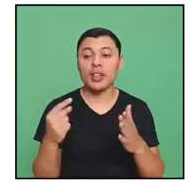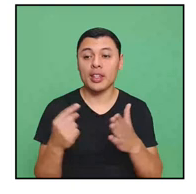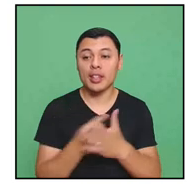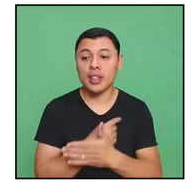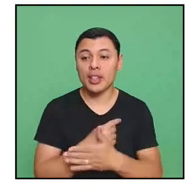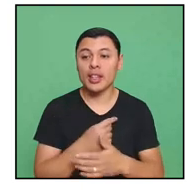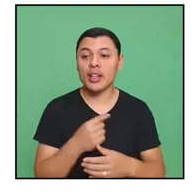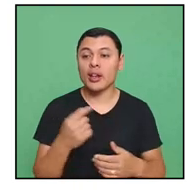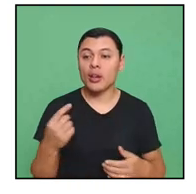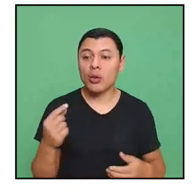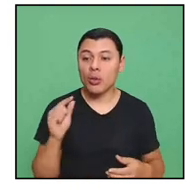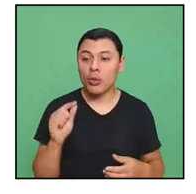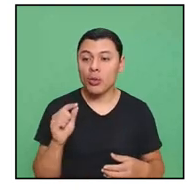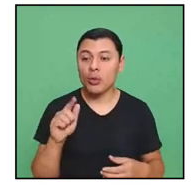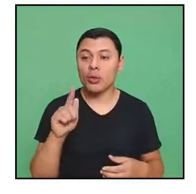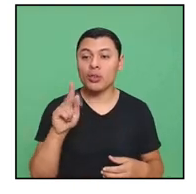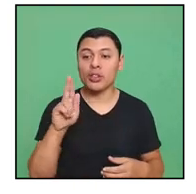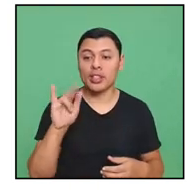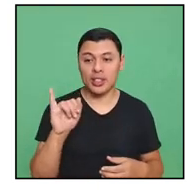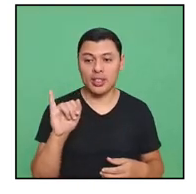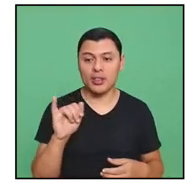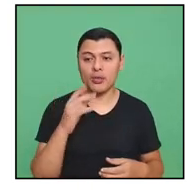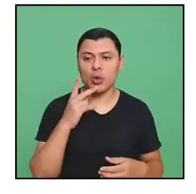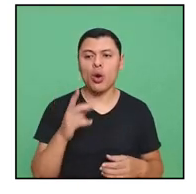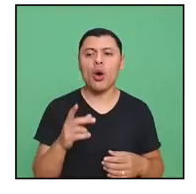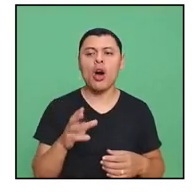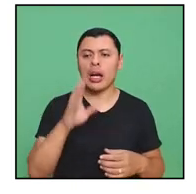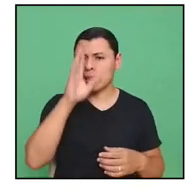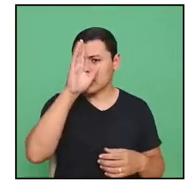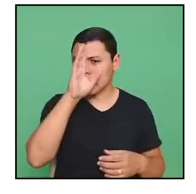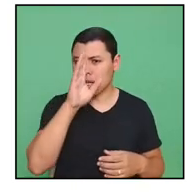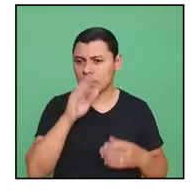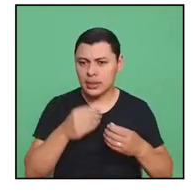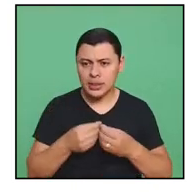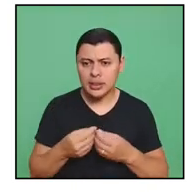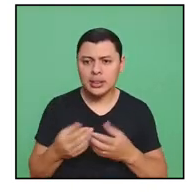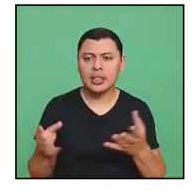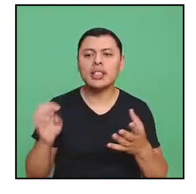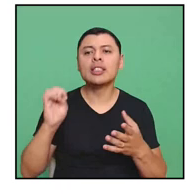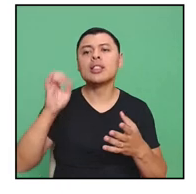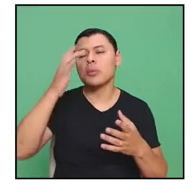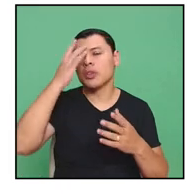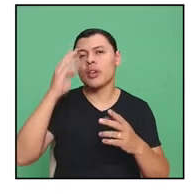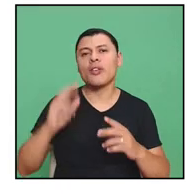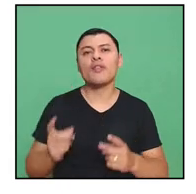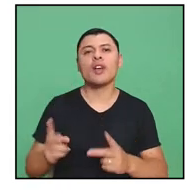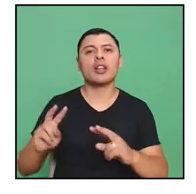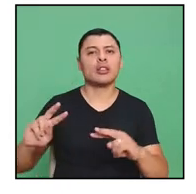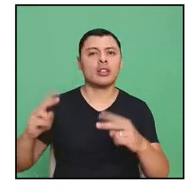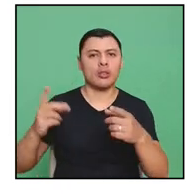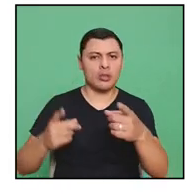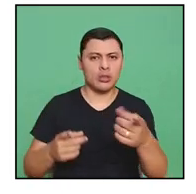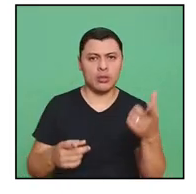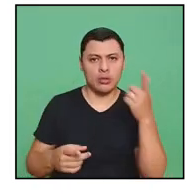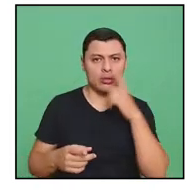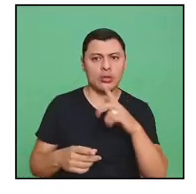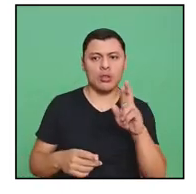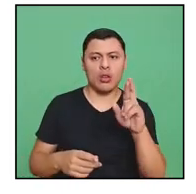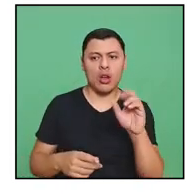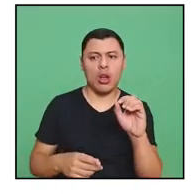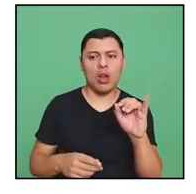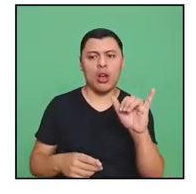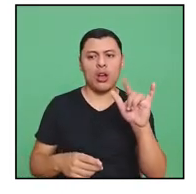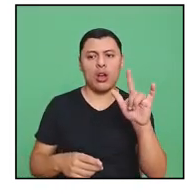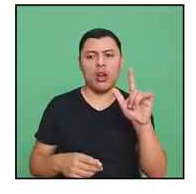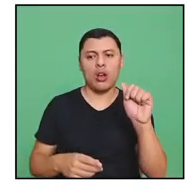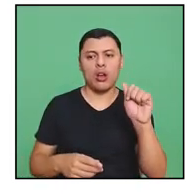Guinoleto. Ele fala sobre compartilhar de graça e a galera colocar preço de revenda. Você vai ganhar o royalties? É,